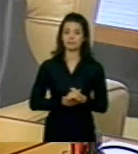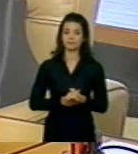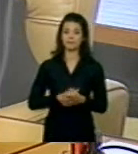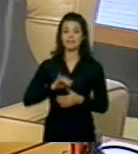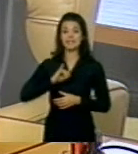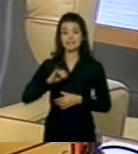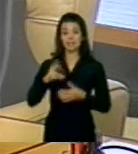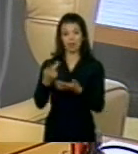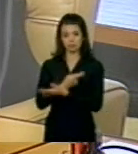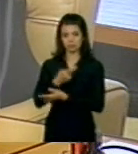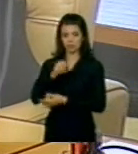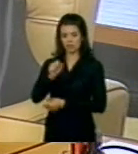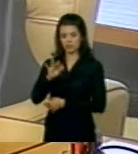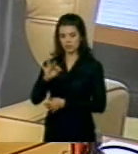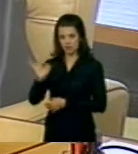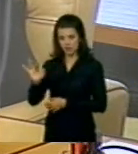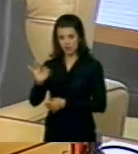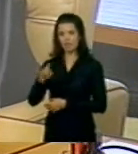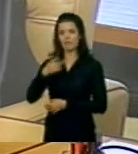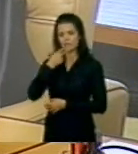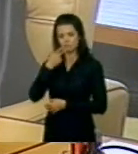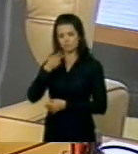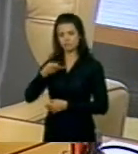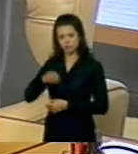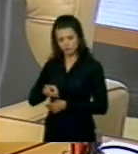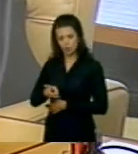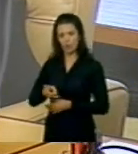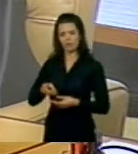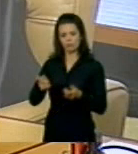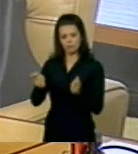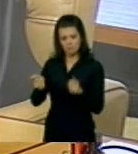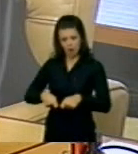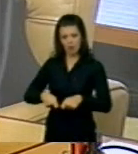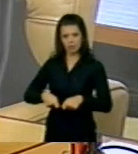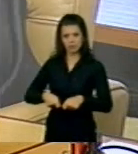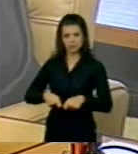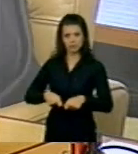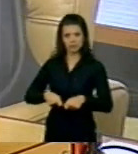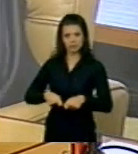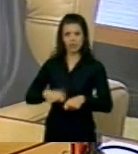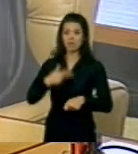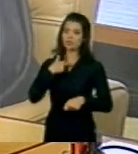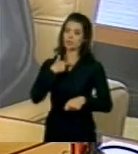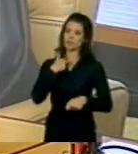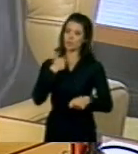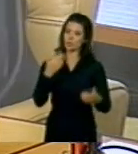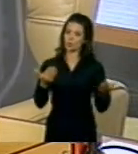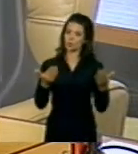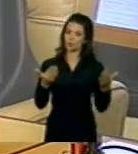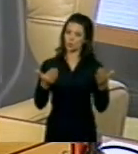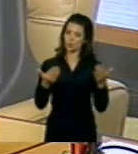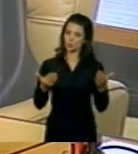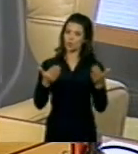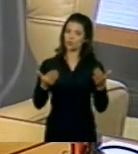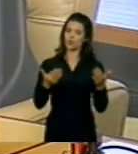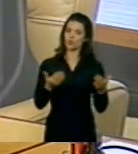admissibilidade positivo por este tribunal, já não se pode mais ter uma suspeita que recaia sobre a